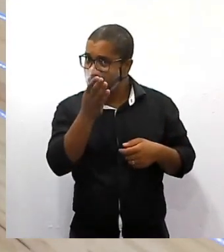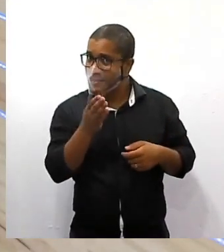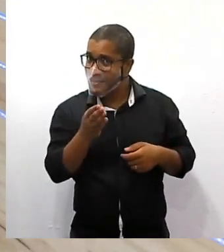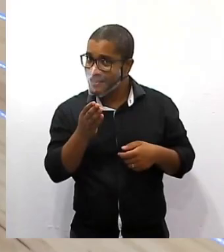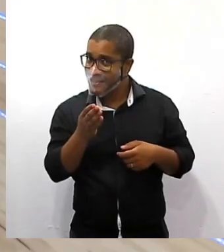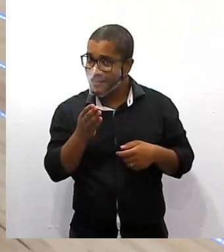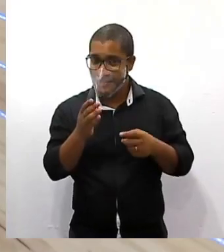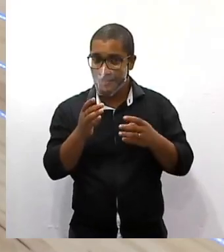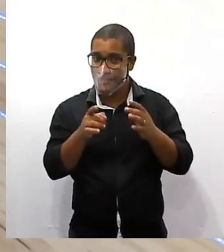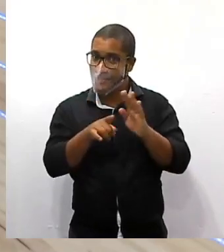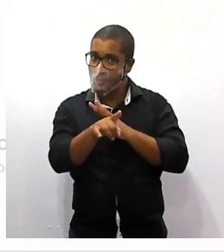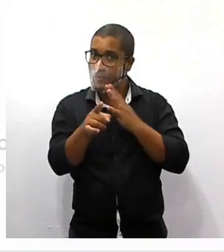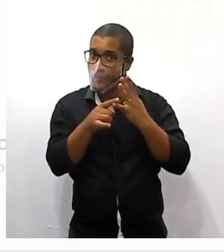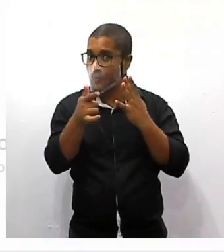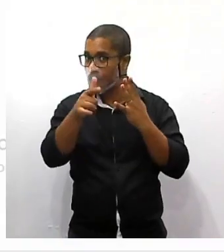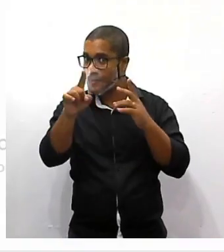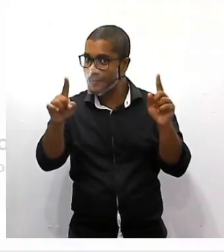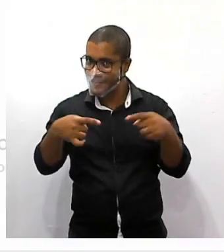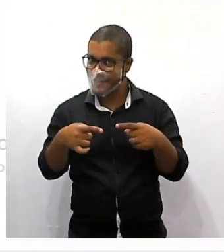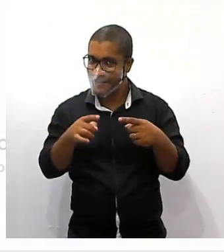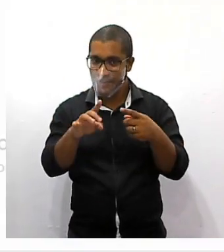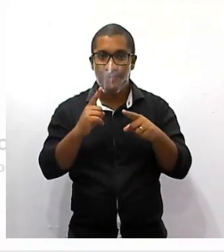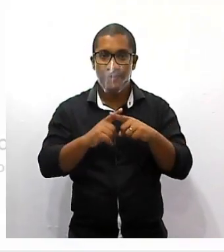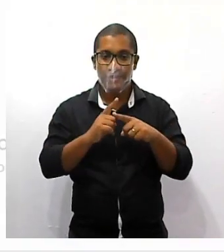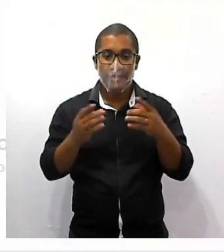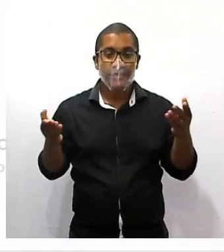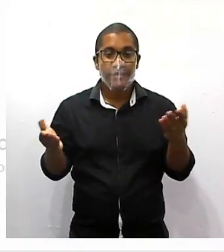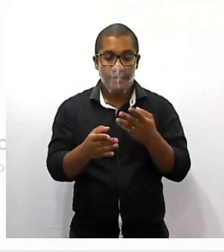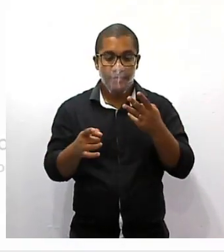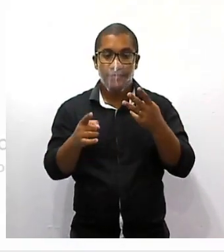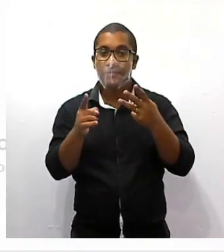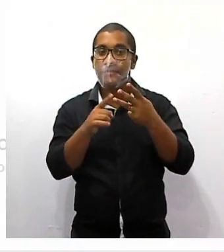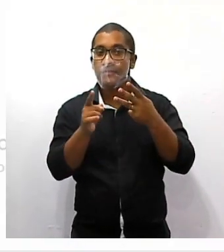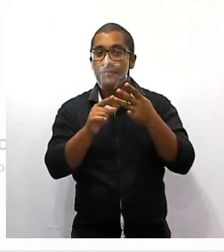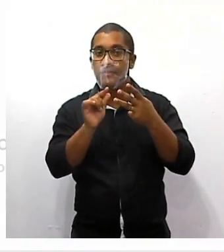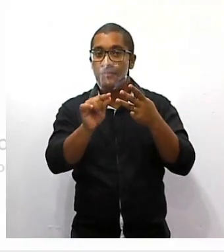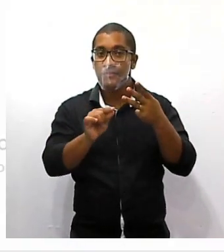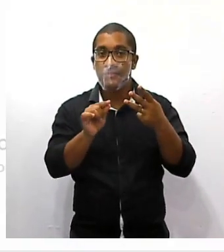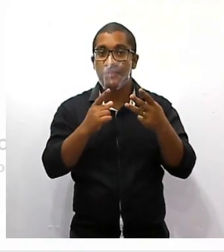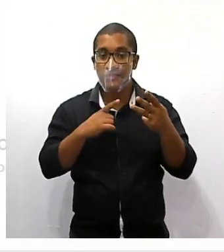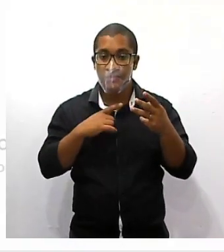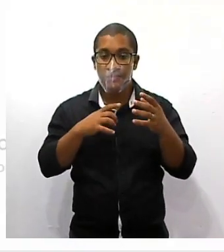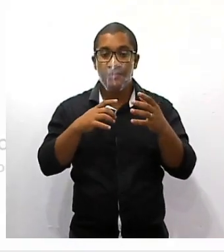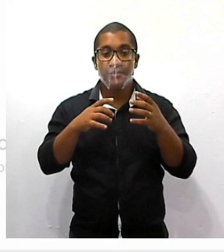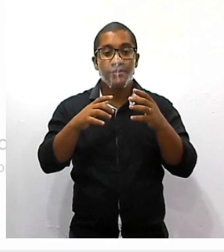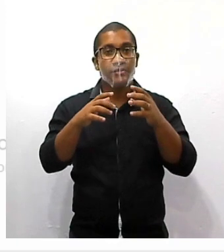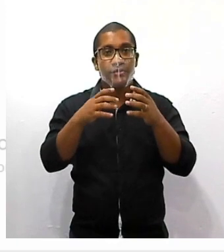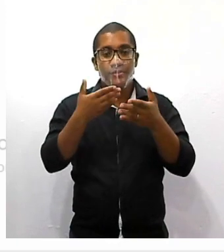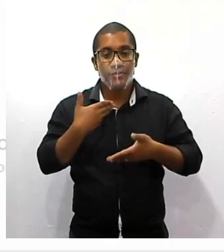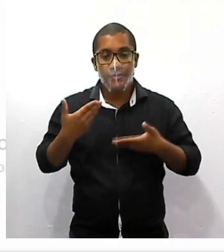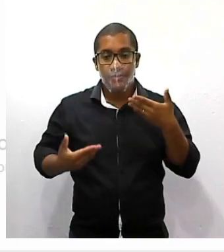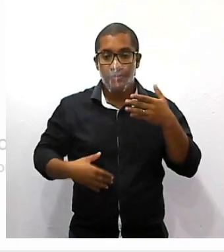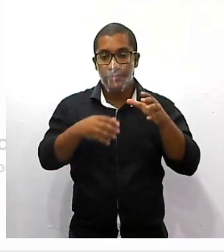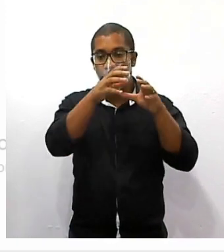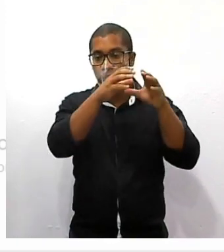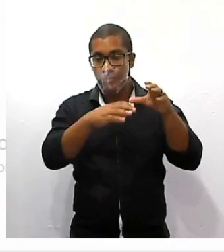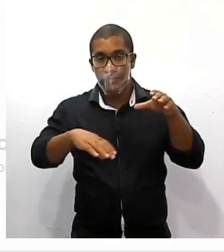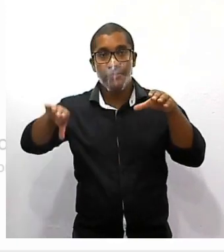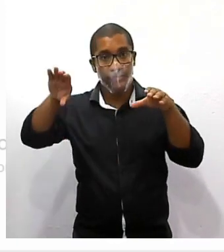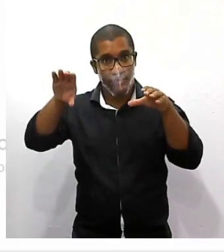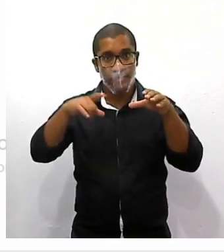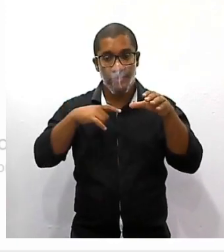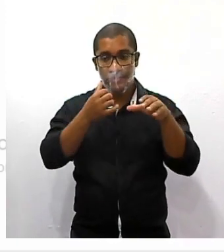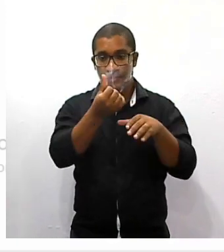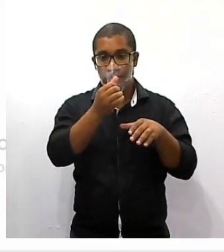deixar a outra como desafio. Porque nessa questão, volta para mim, então, ele diz que um corpo é abandonado do topo de uma calha, que tem 60 centímetros, conforme